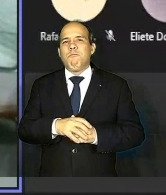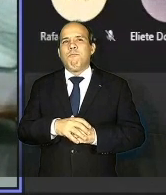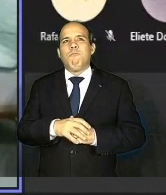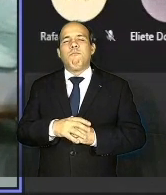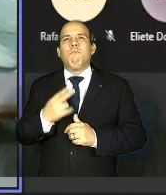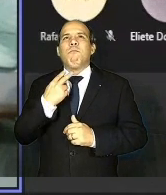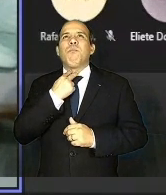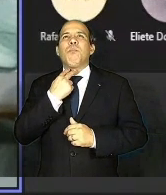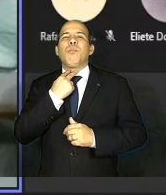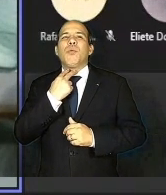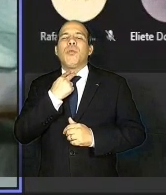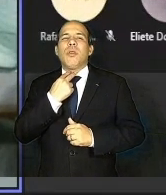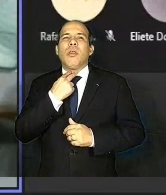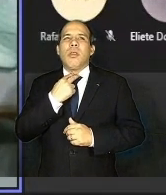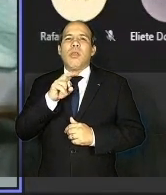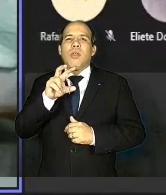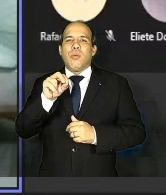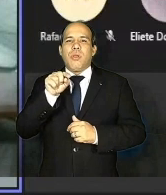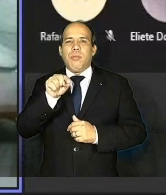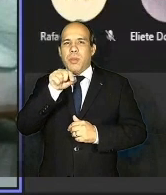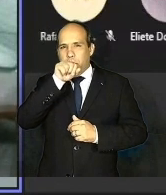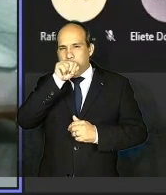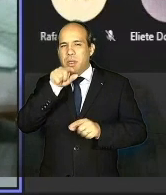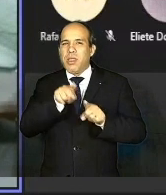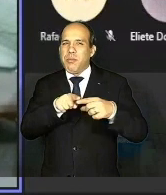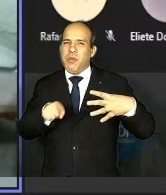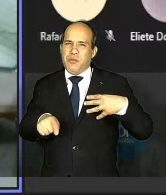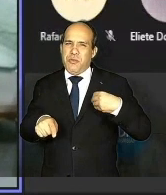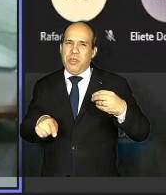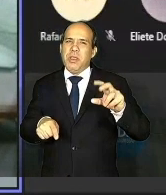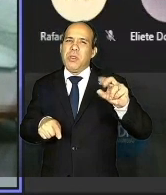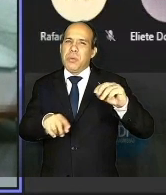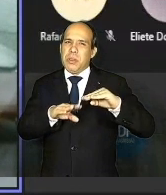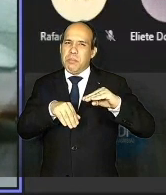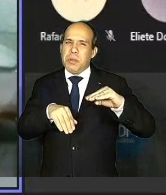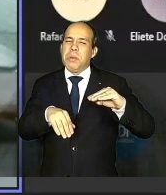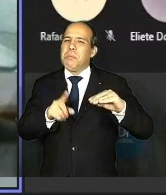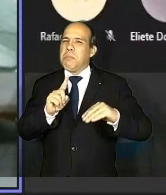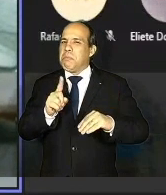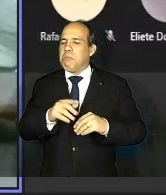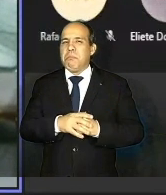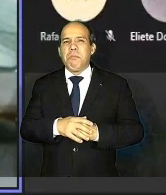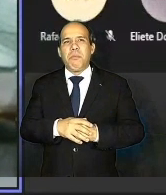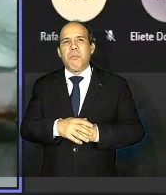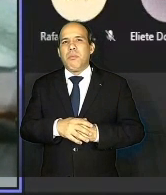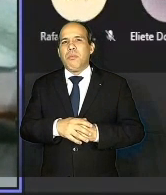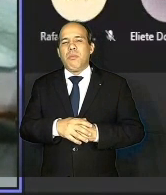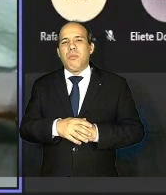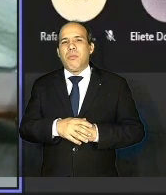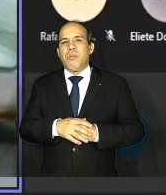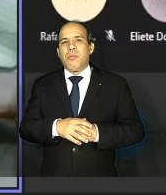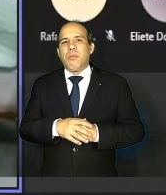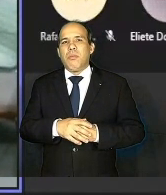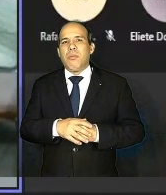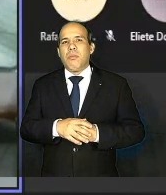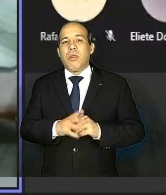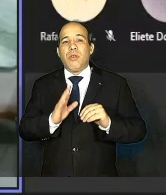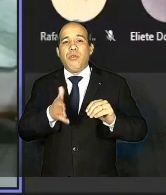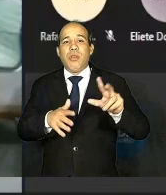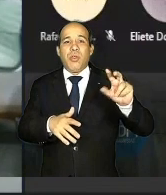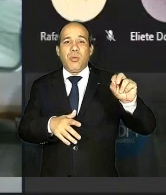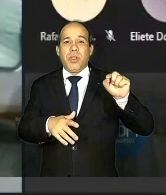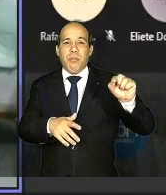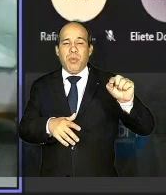mil, eu creio que não há compensação. Para a mãe, né? 50 mil. A filha também, eu acho que baixar de 50 mil não